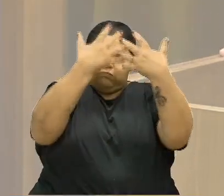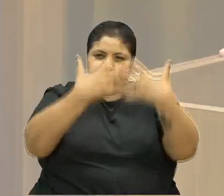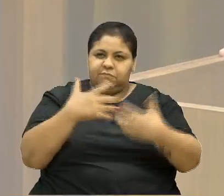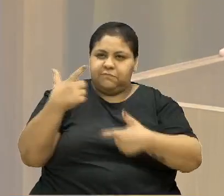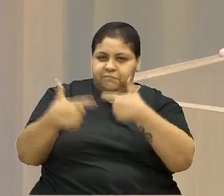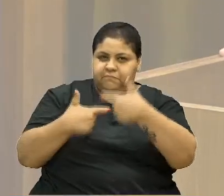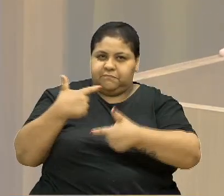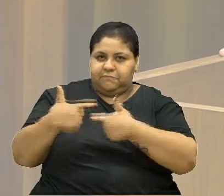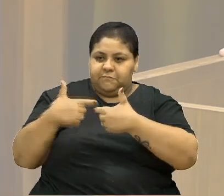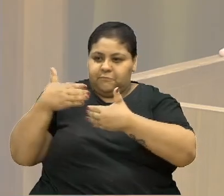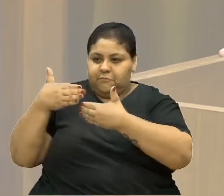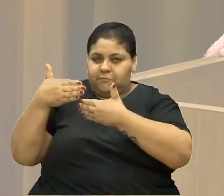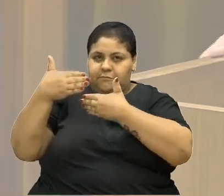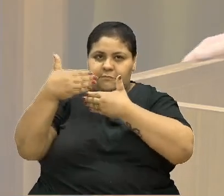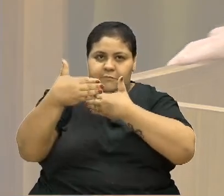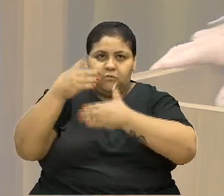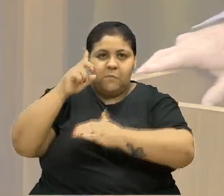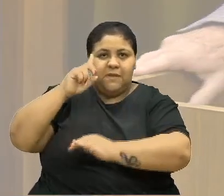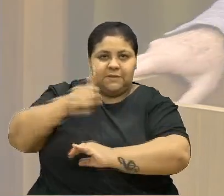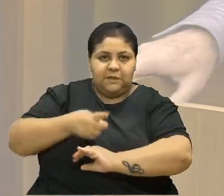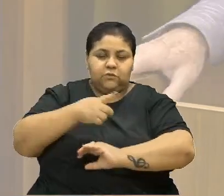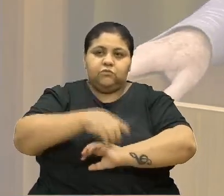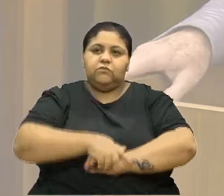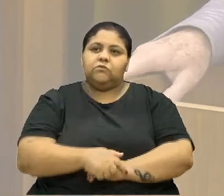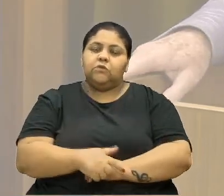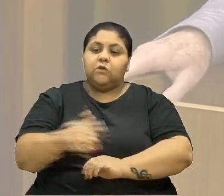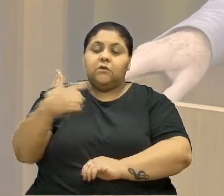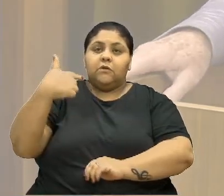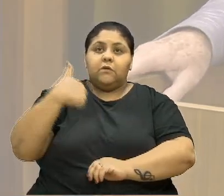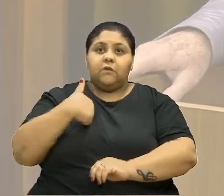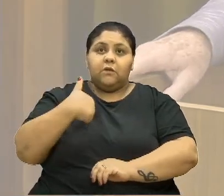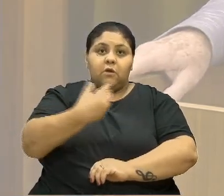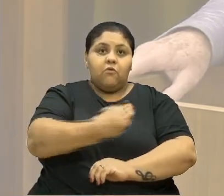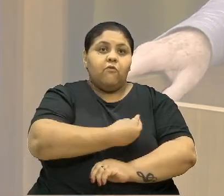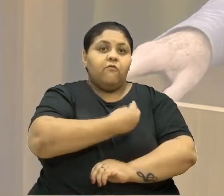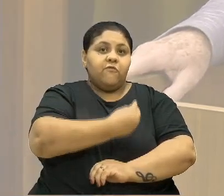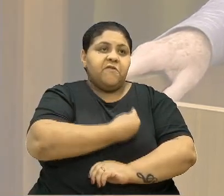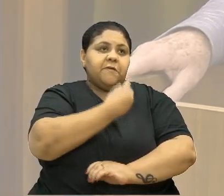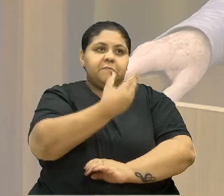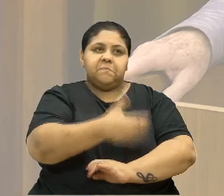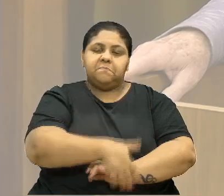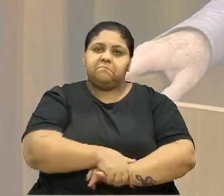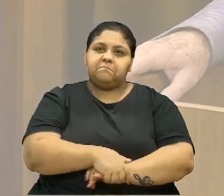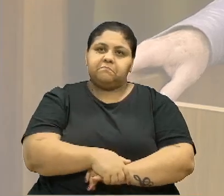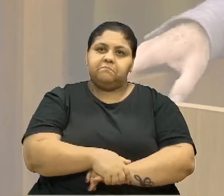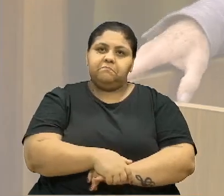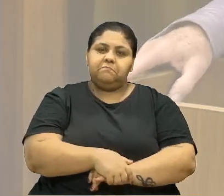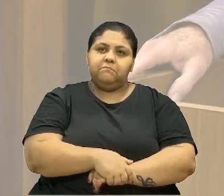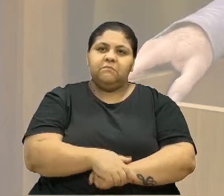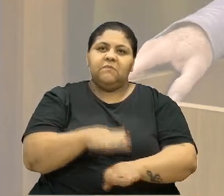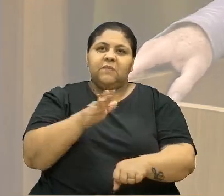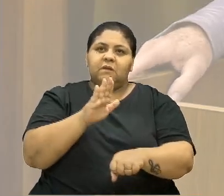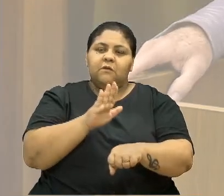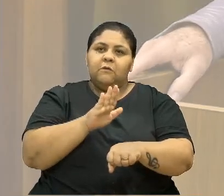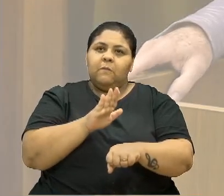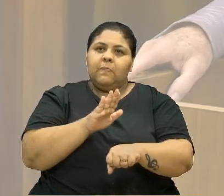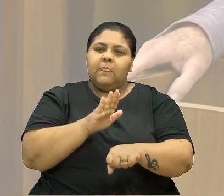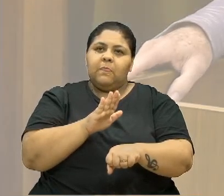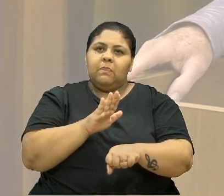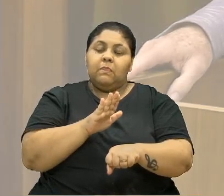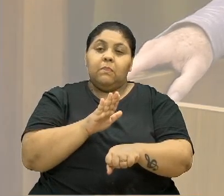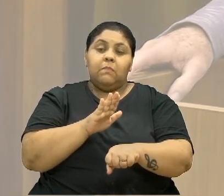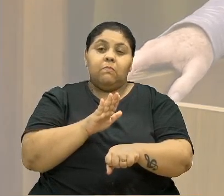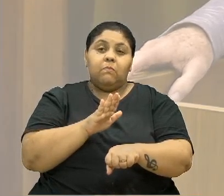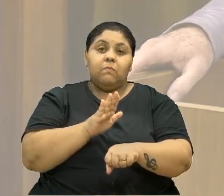trabalho durante o mandato, e eu vivi uma declaração de líder republicanos após,